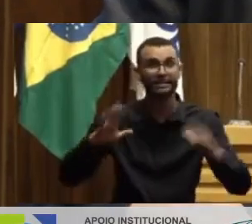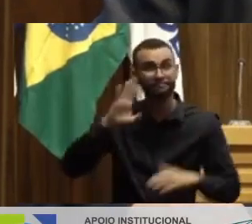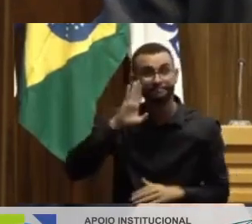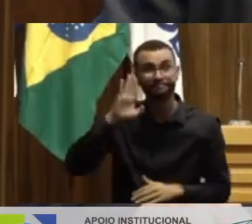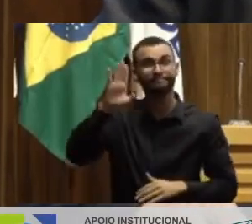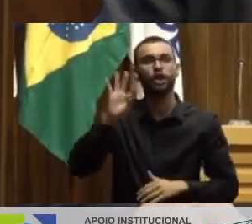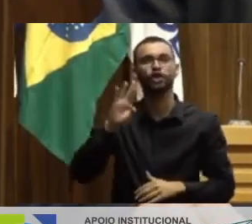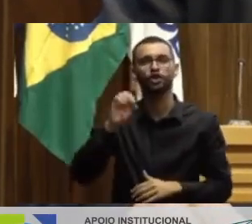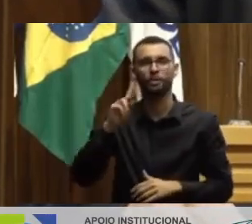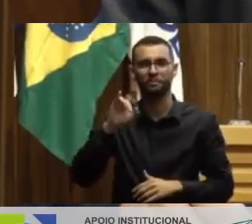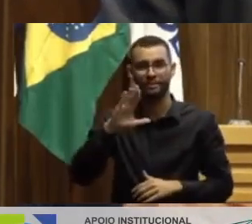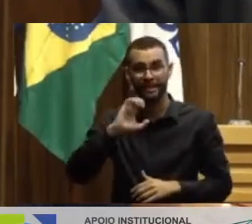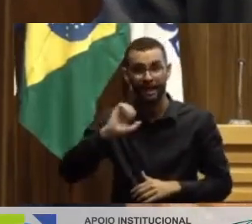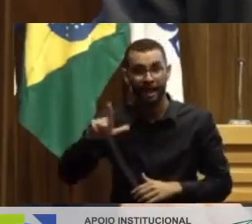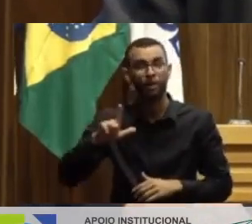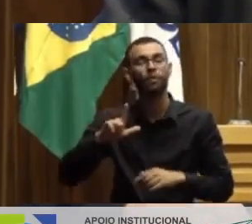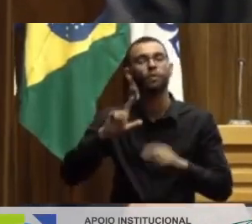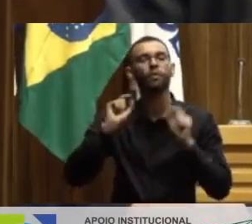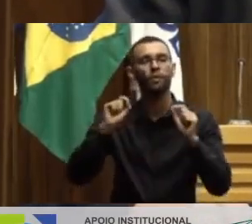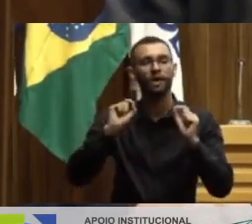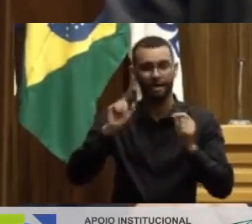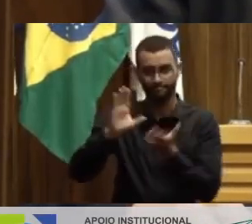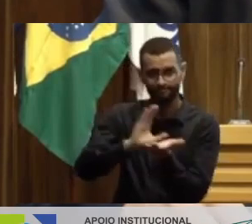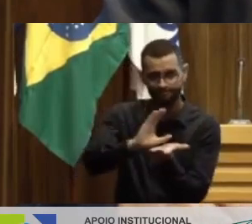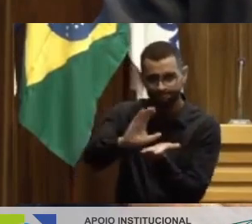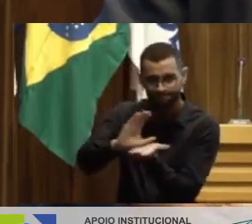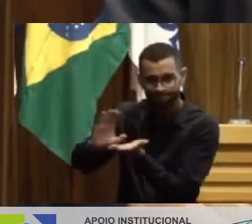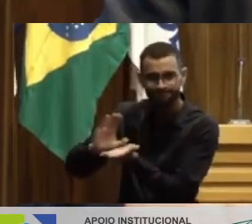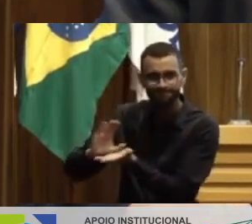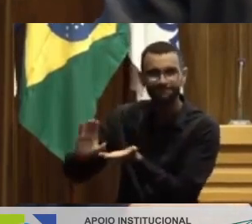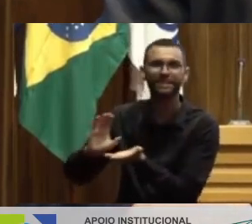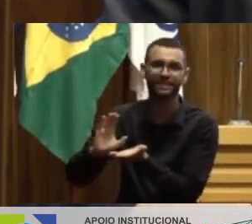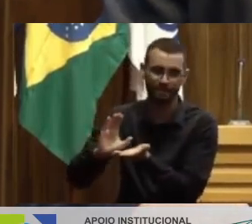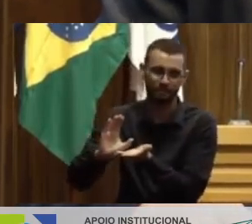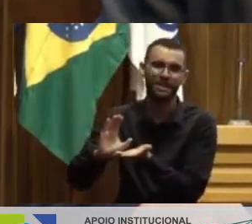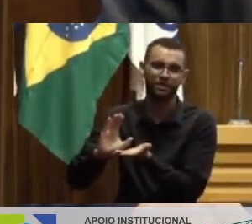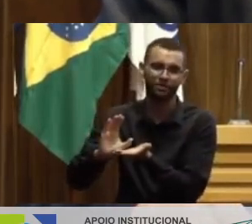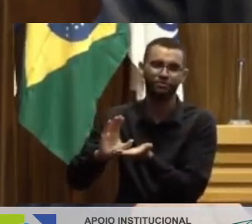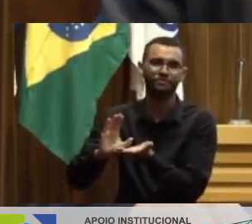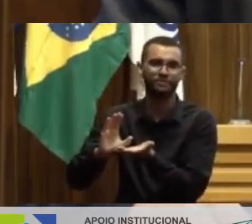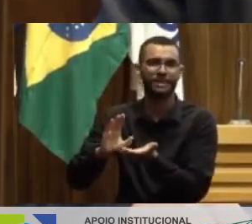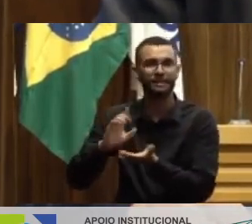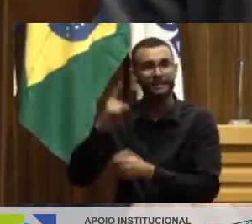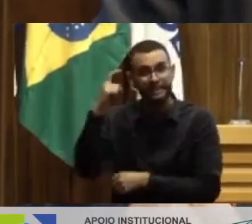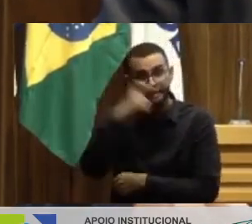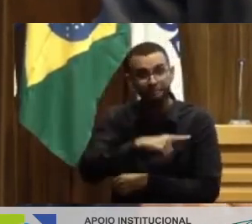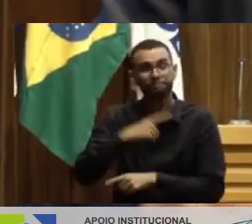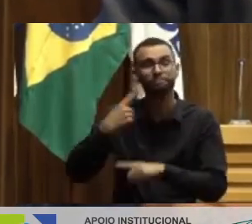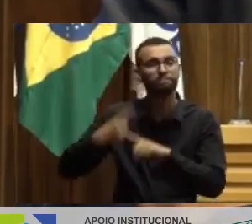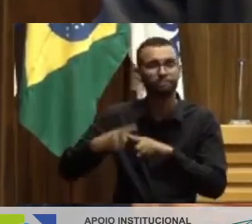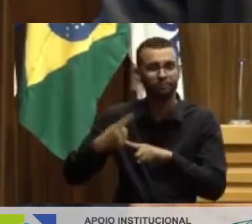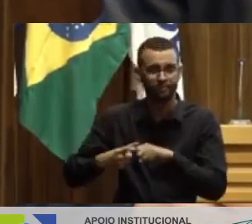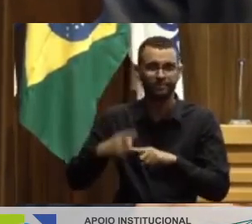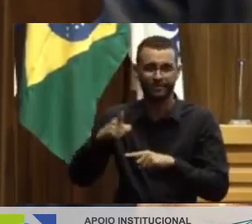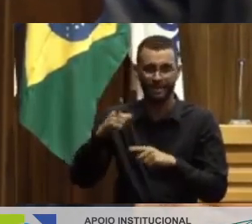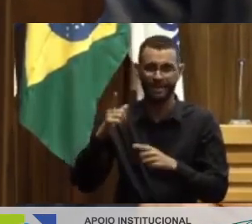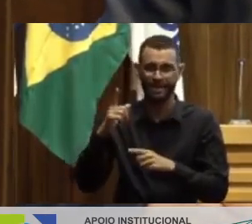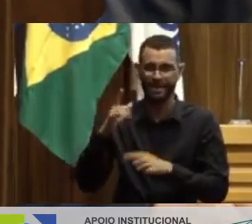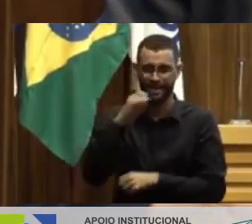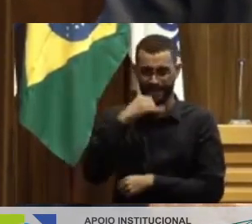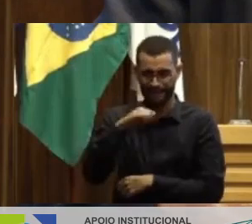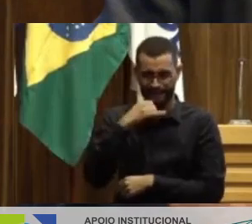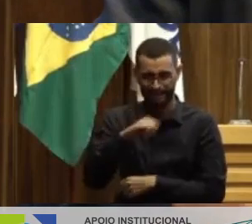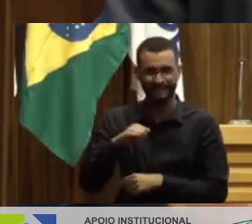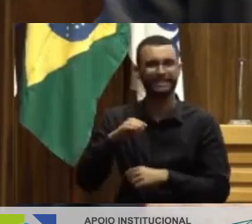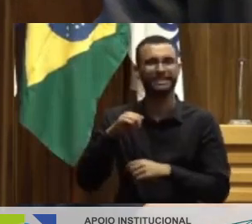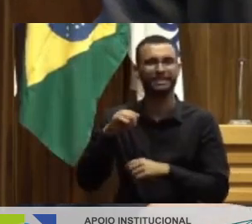porque todo esforço de investimento, e é difícil, porque a nova energia que está emergindo, hidrogênio verde,